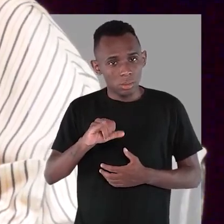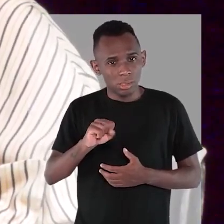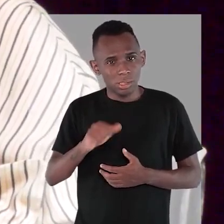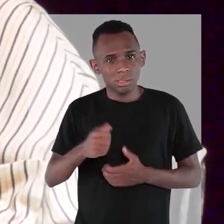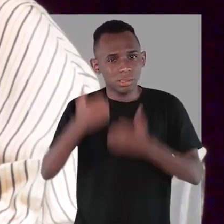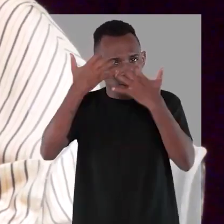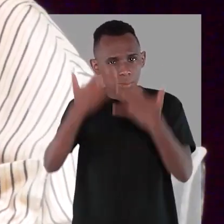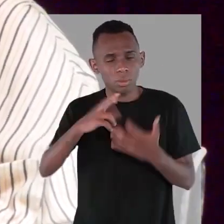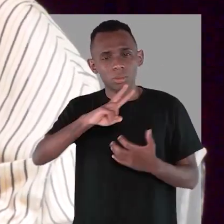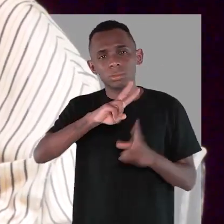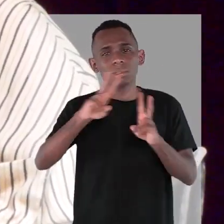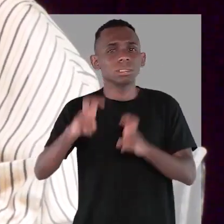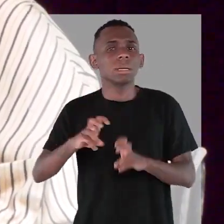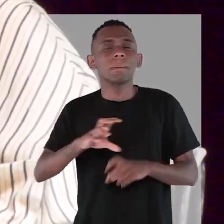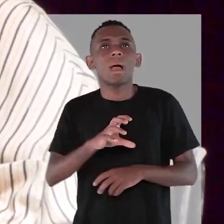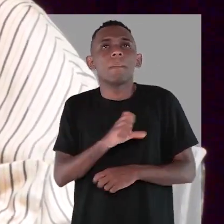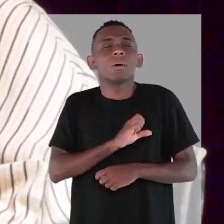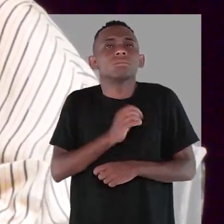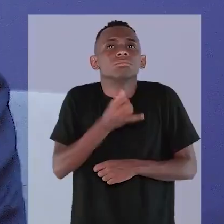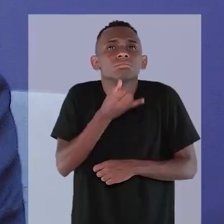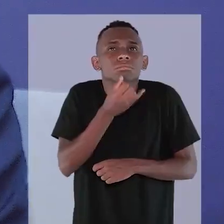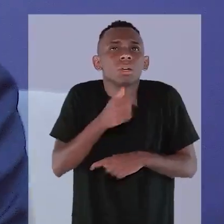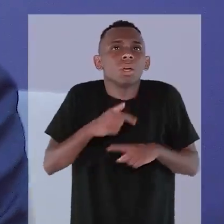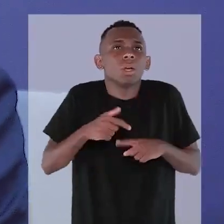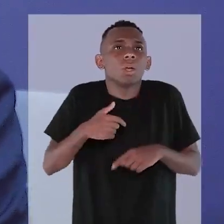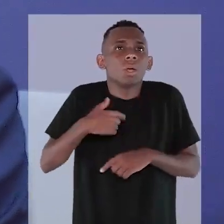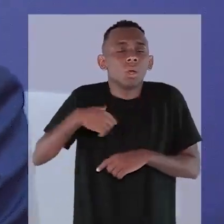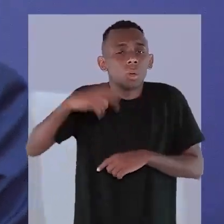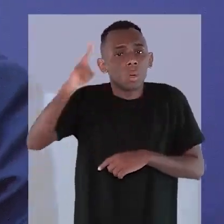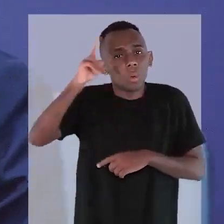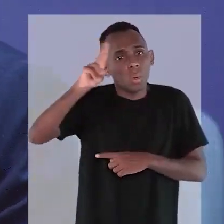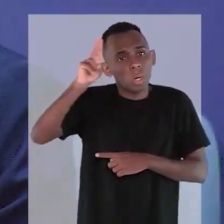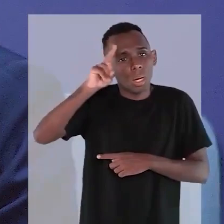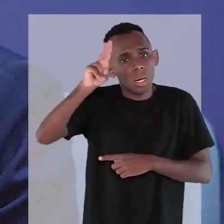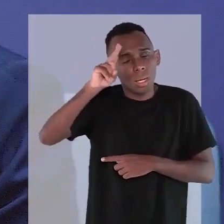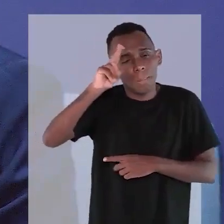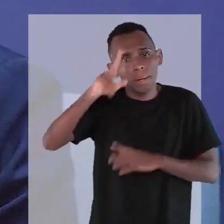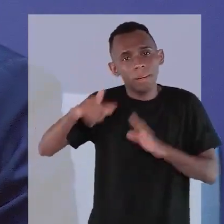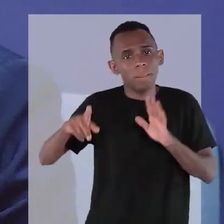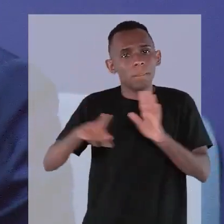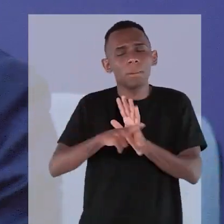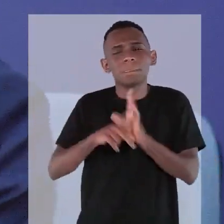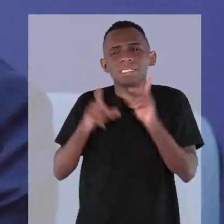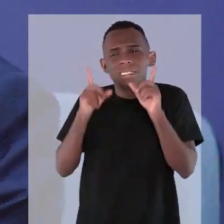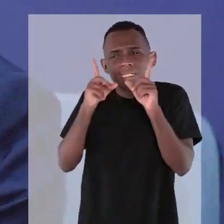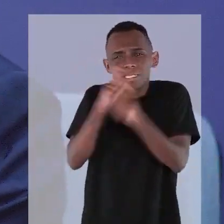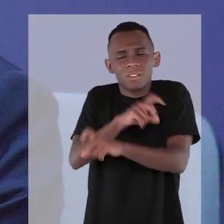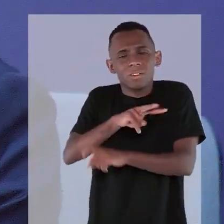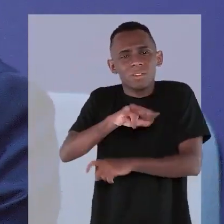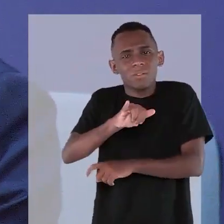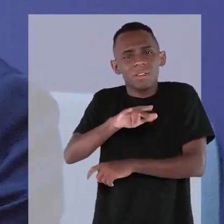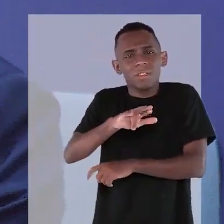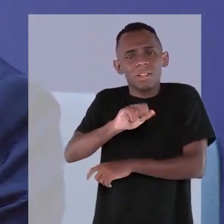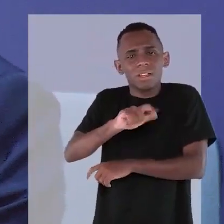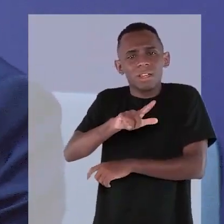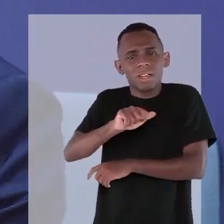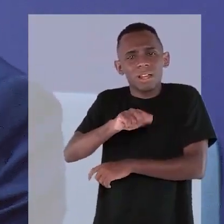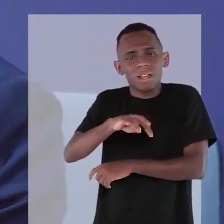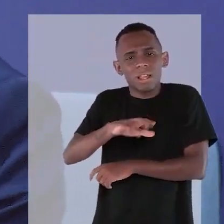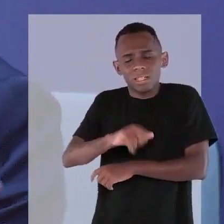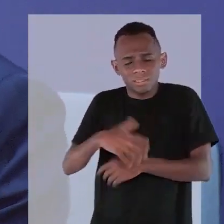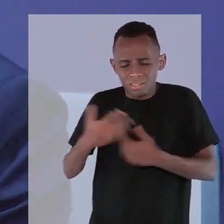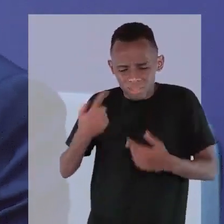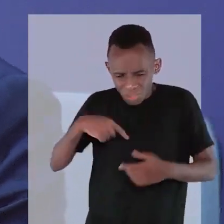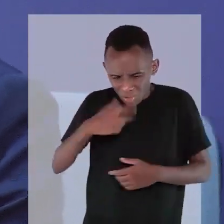tristes, eu me lembrei muito da questão do complexo de vira-lata do Nelson Rodrigues. Eu acho que nós chegamos a um ponto seguinte, olha, tudo bem, nós somos isso